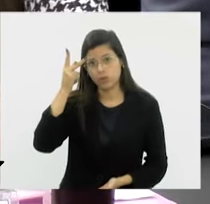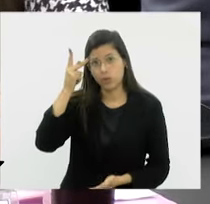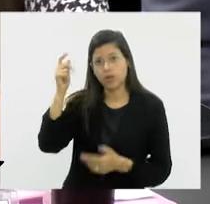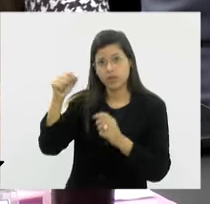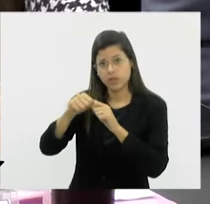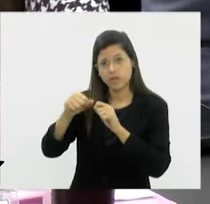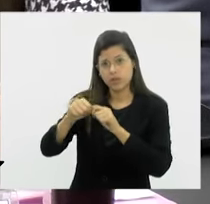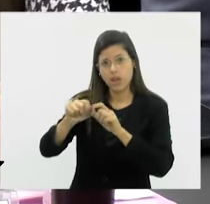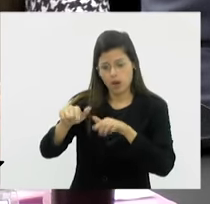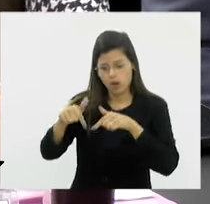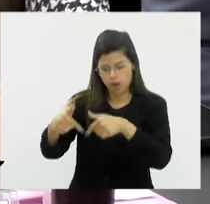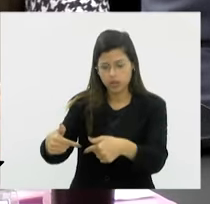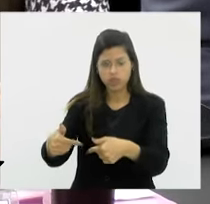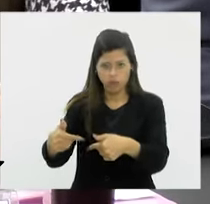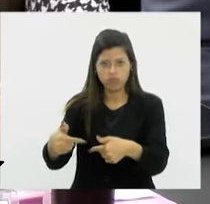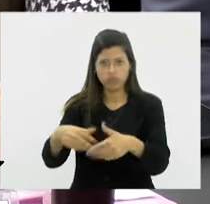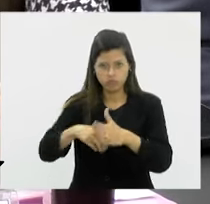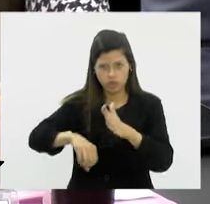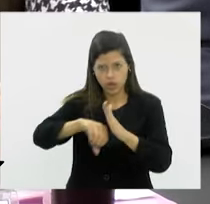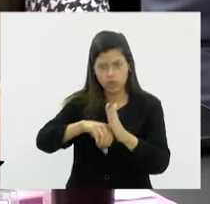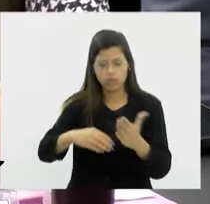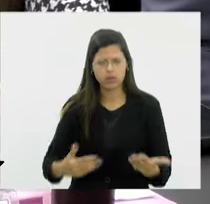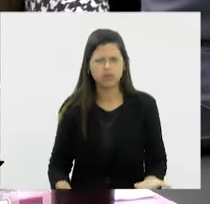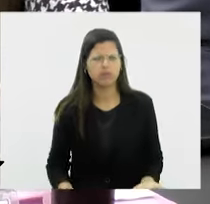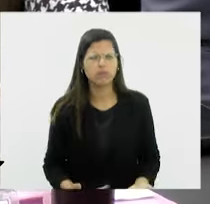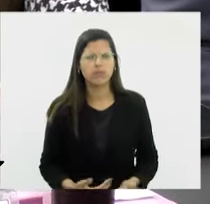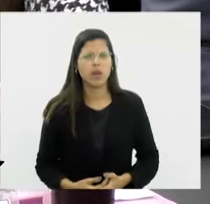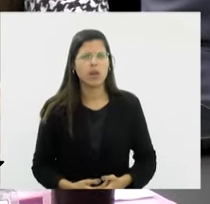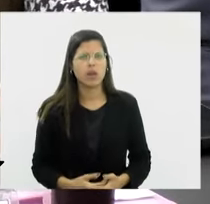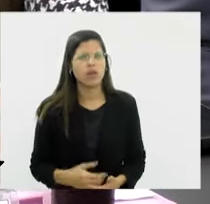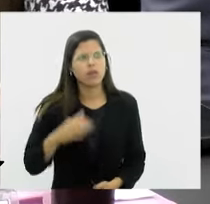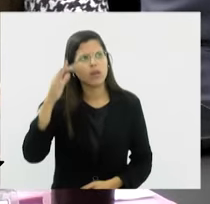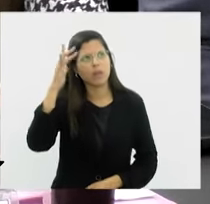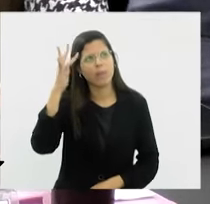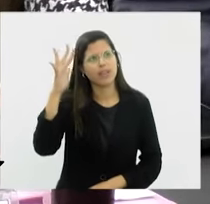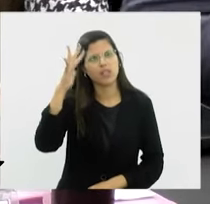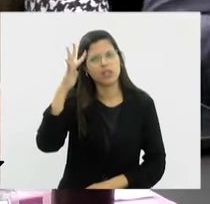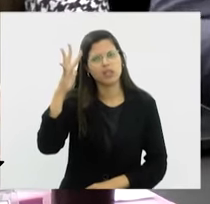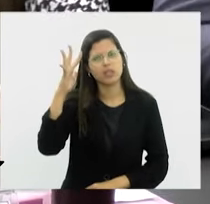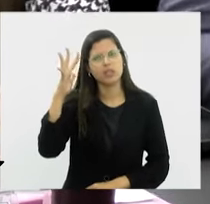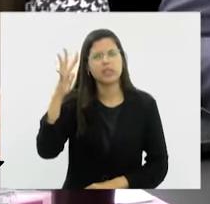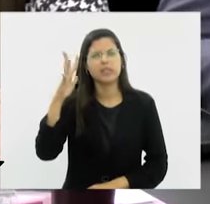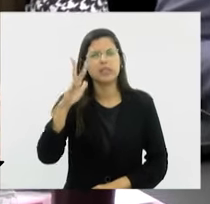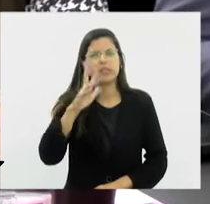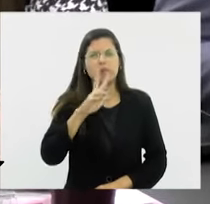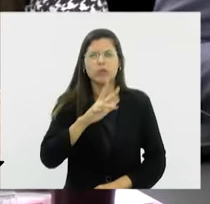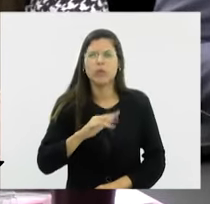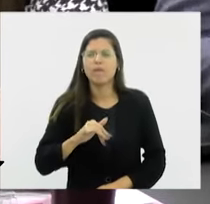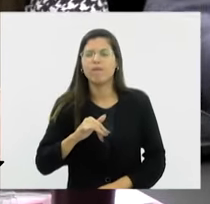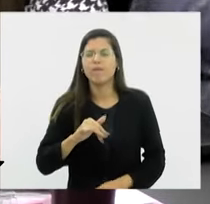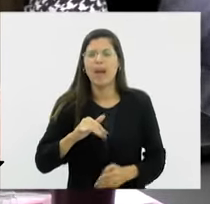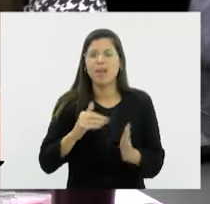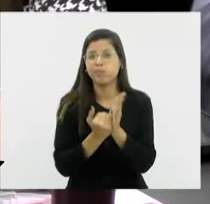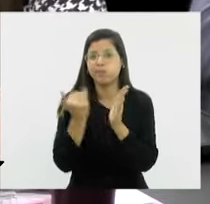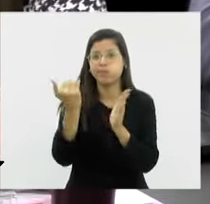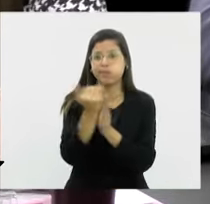fizeram a tortura. Eu fico imaginando se não vai atiçar o ódio ainda